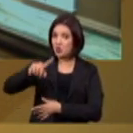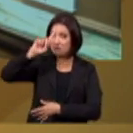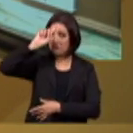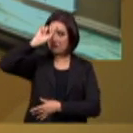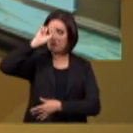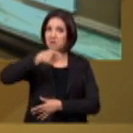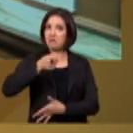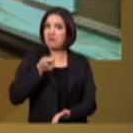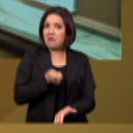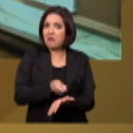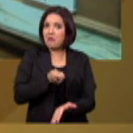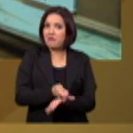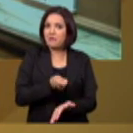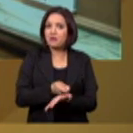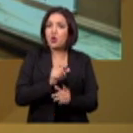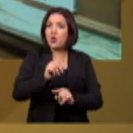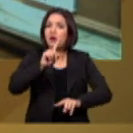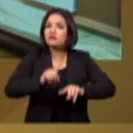pó